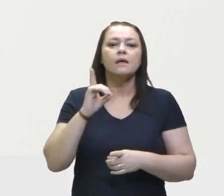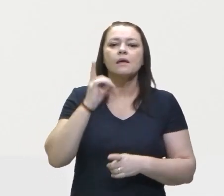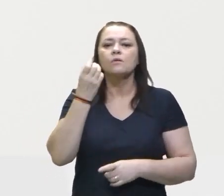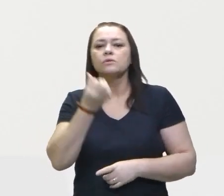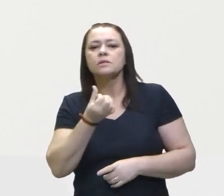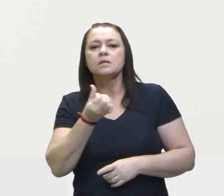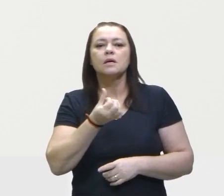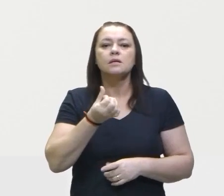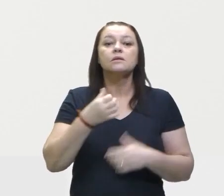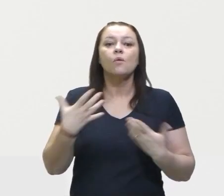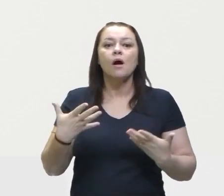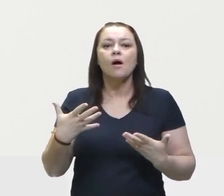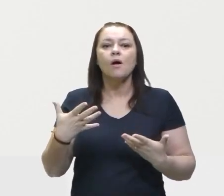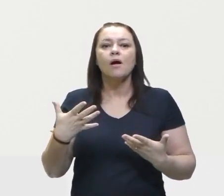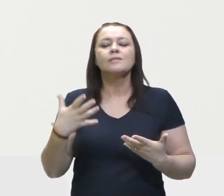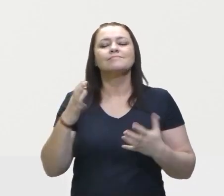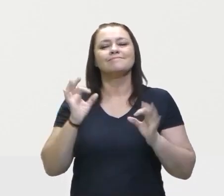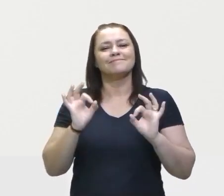o 6. Que dia?